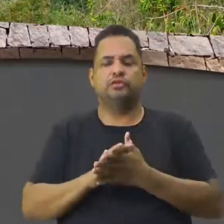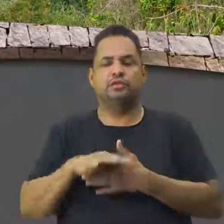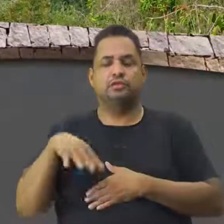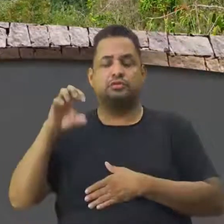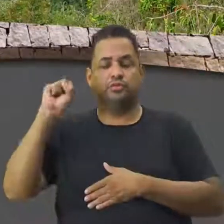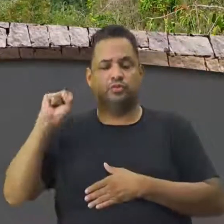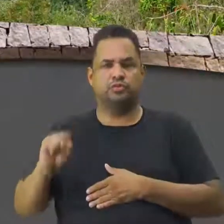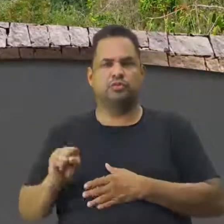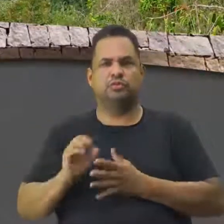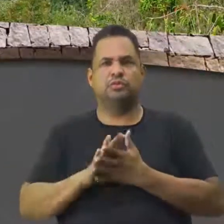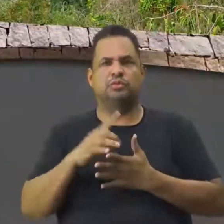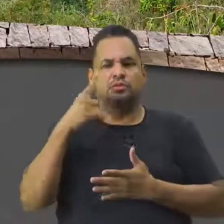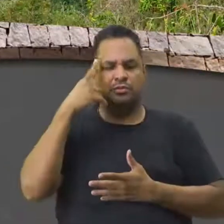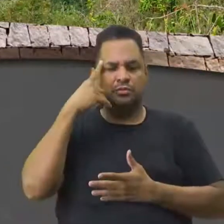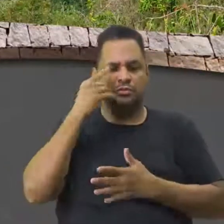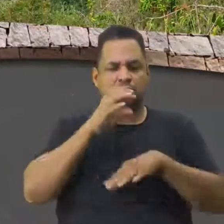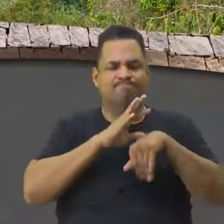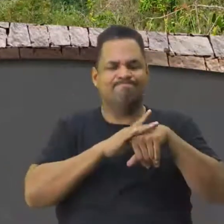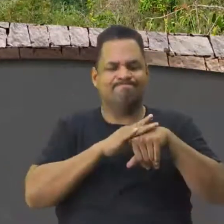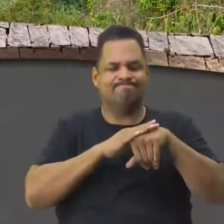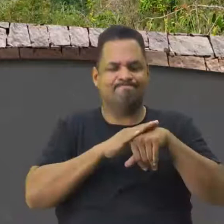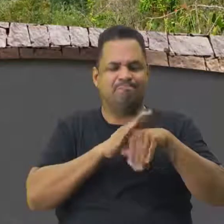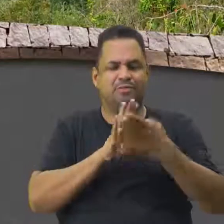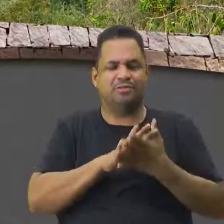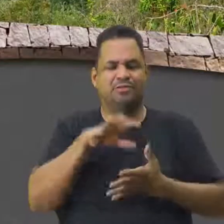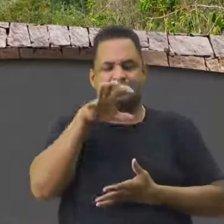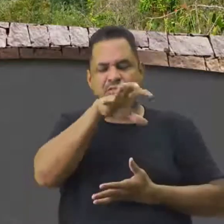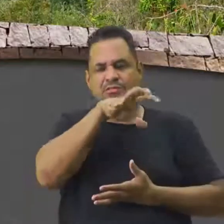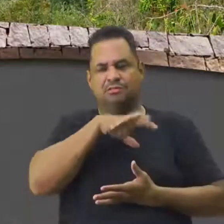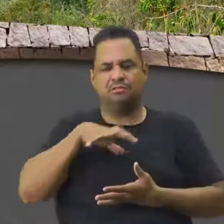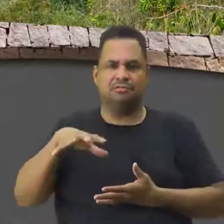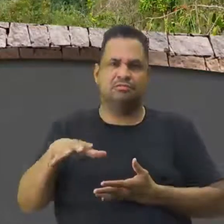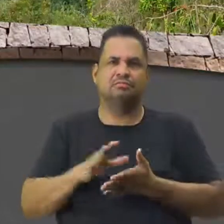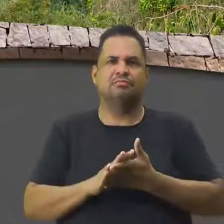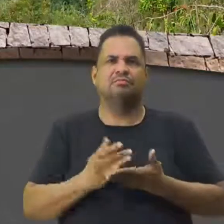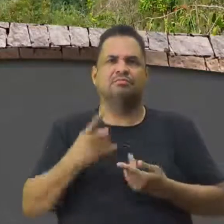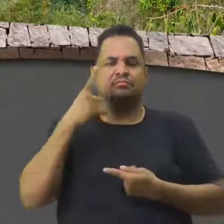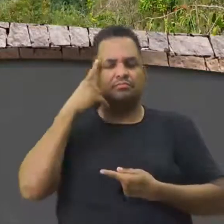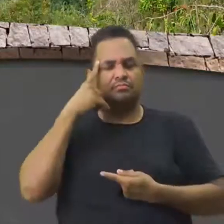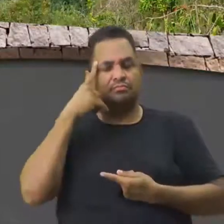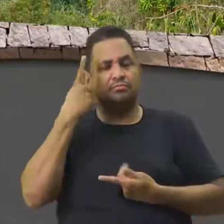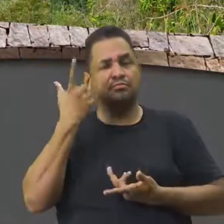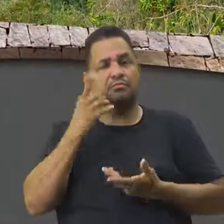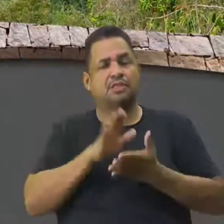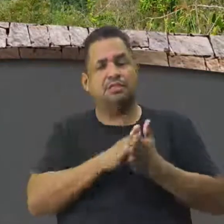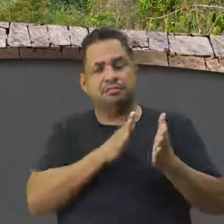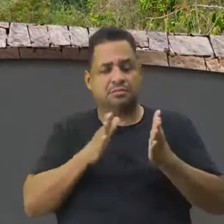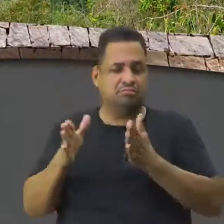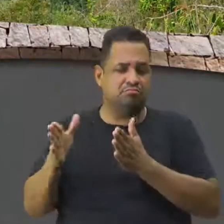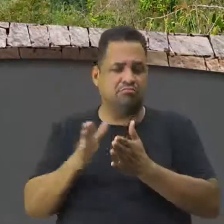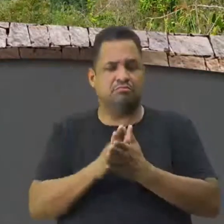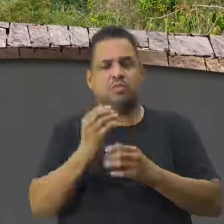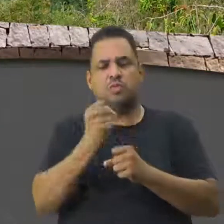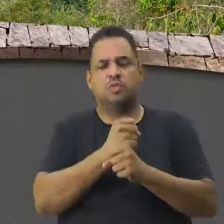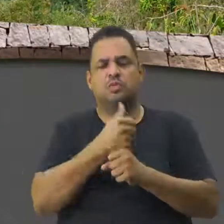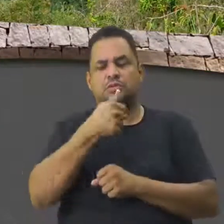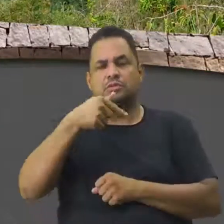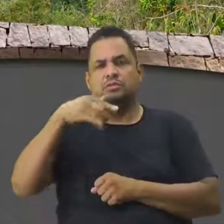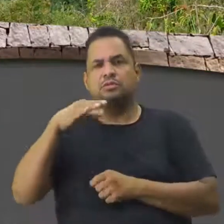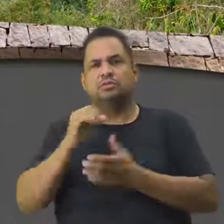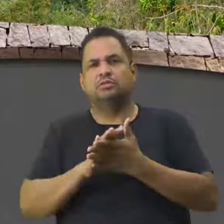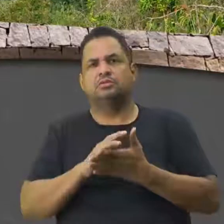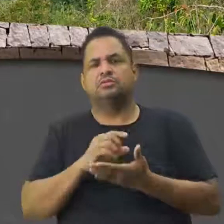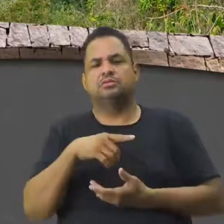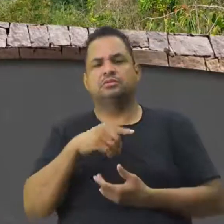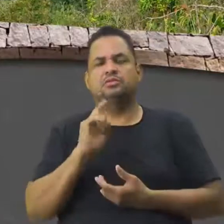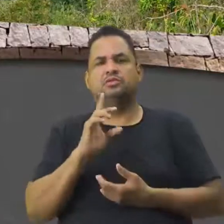tem de pensar nas doenças tropicais. Você tem que pensar que naquele momento, nos anos 70, só tinha uma, duas